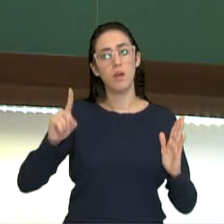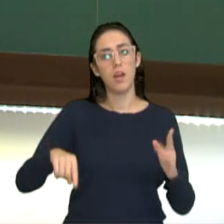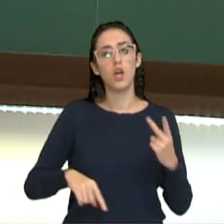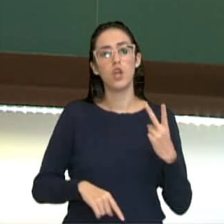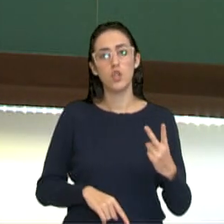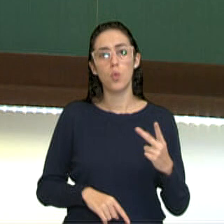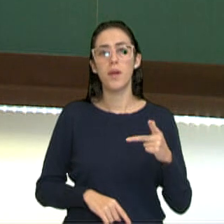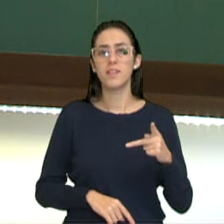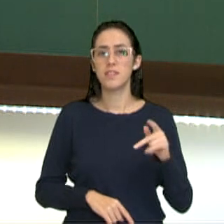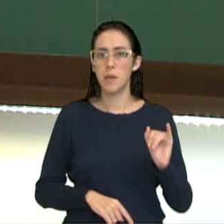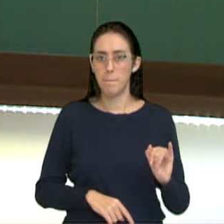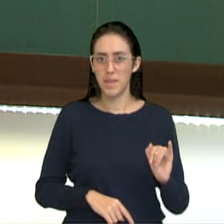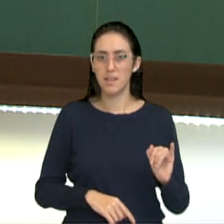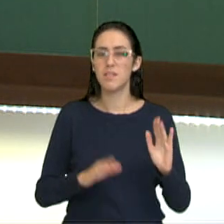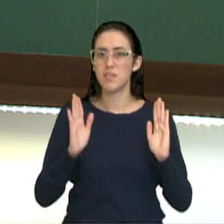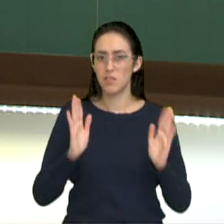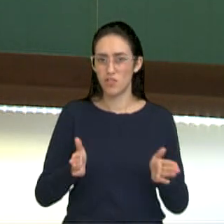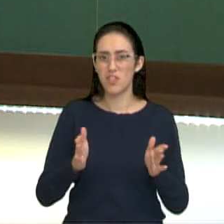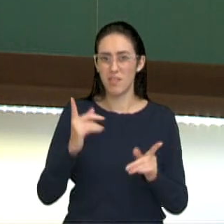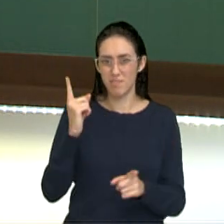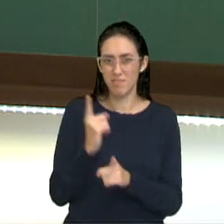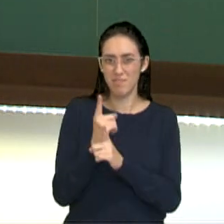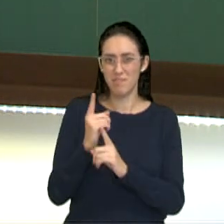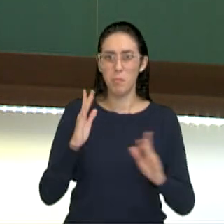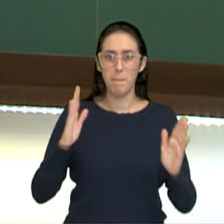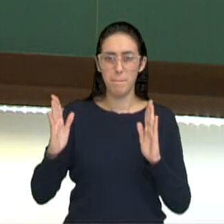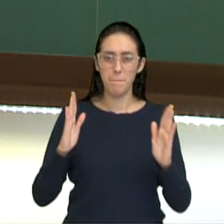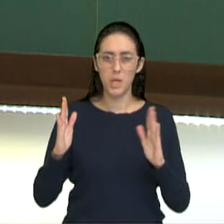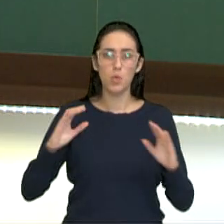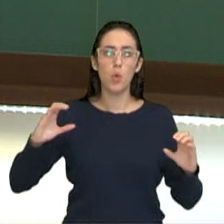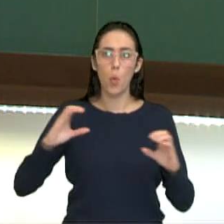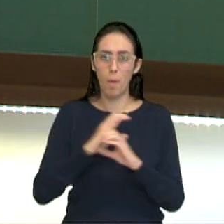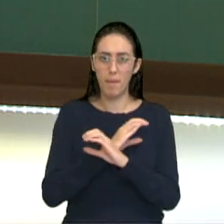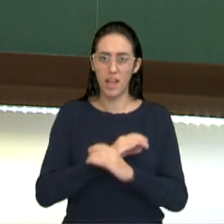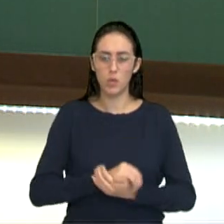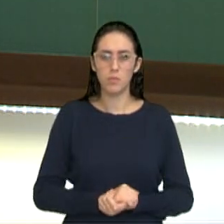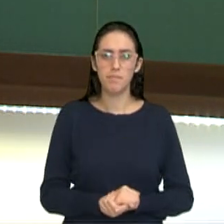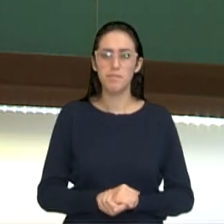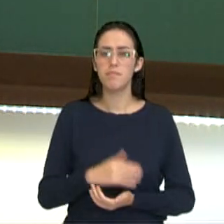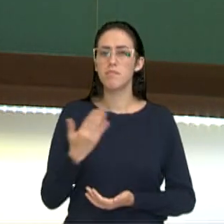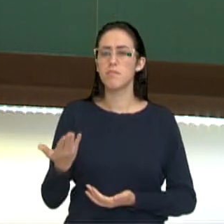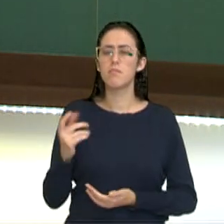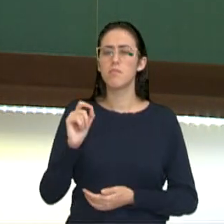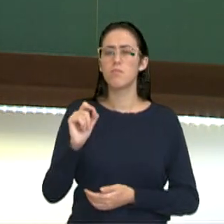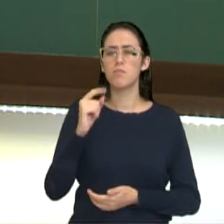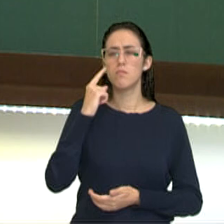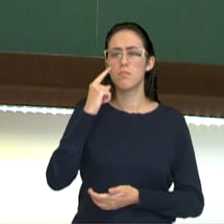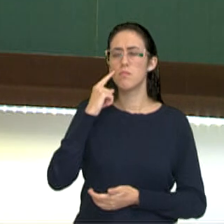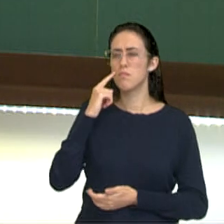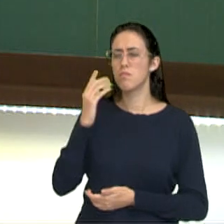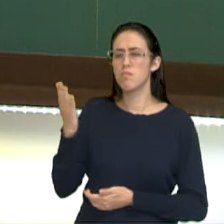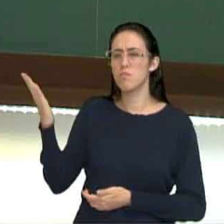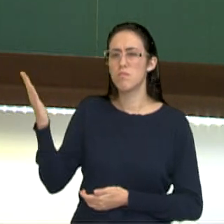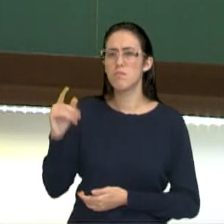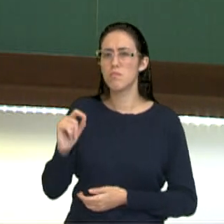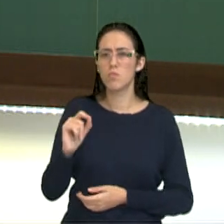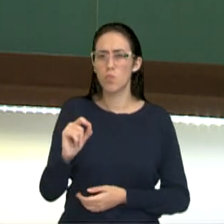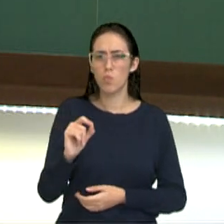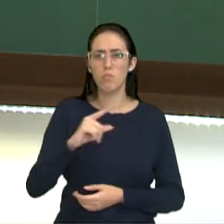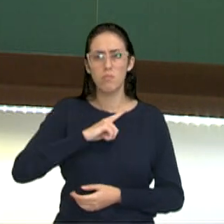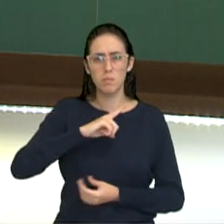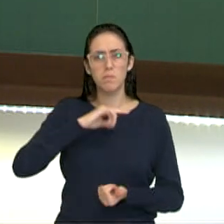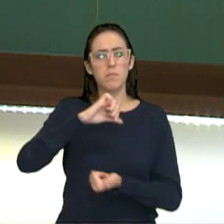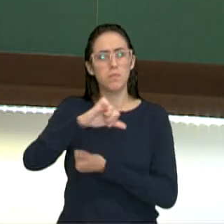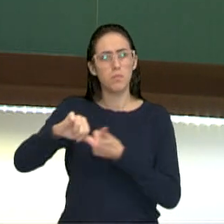2π, porque foi o que a gente estabeleceu, um período completo. Então, o que você verifica aqui as mudanças que